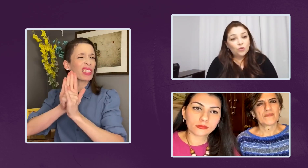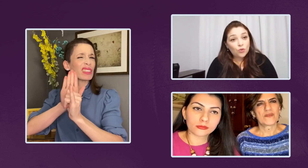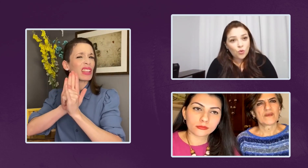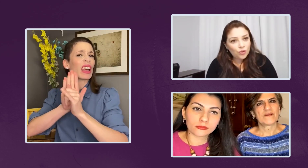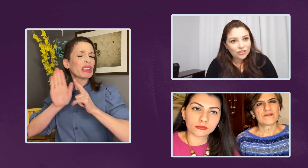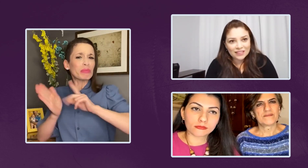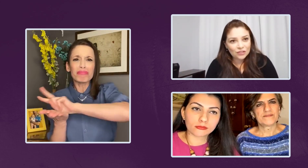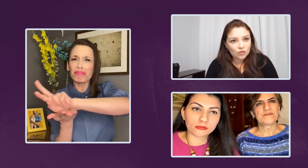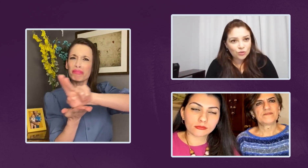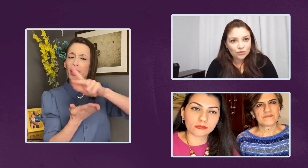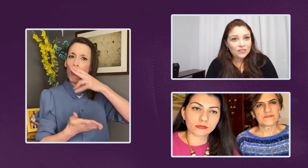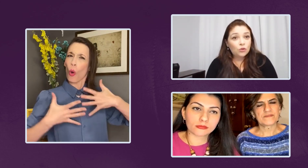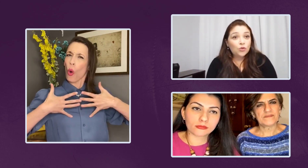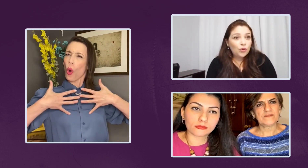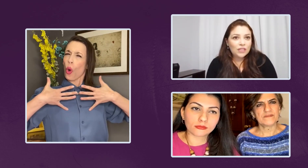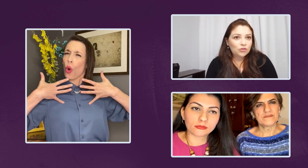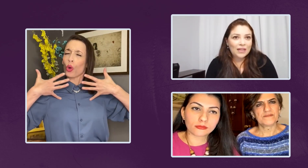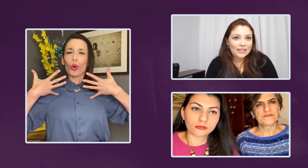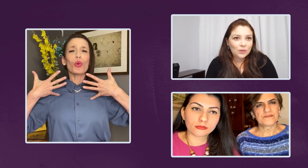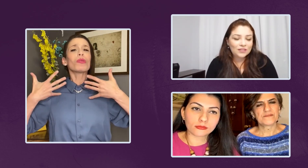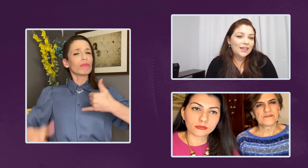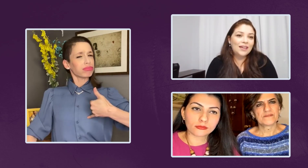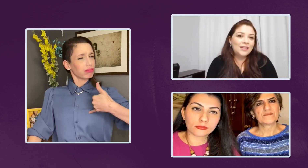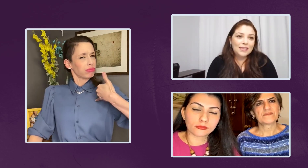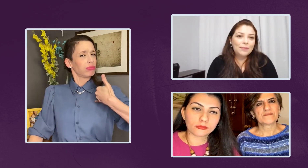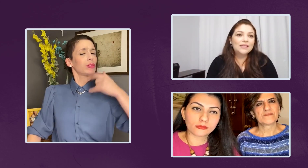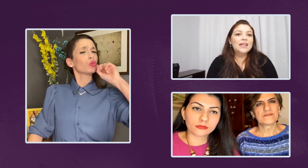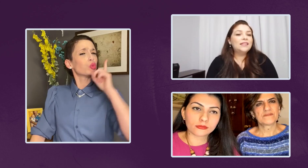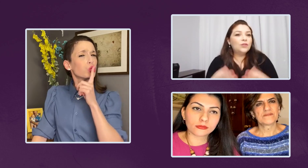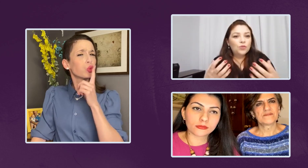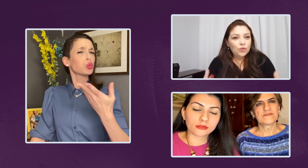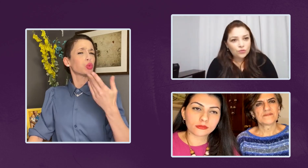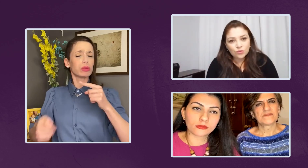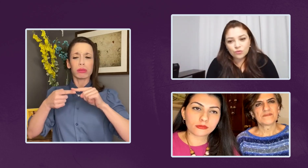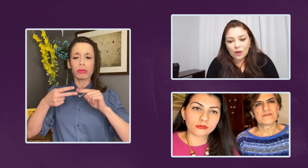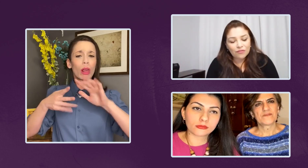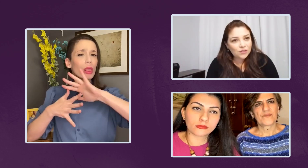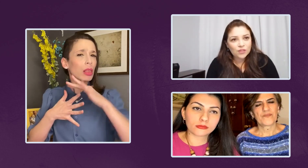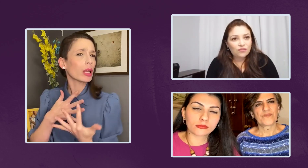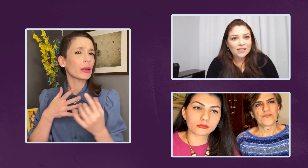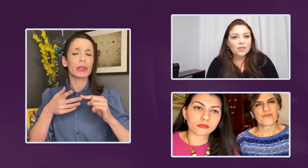né, ter orgulho de serem surdos, ter orgulho da sua língua, né, que é a Libras, ter orgulho